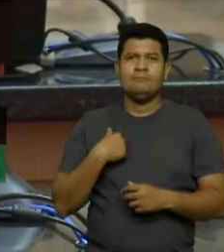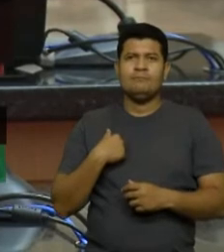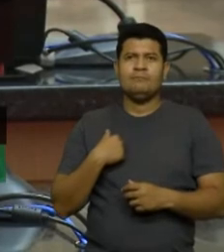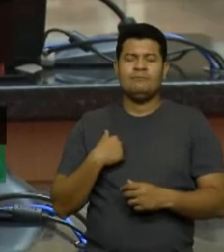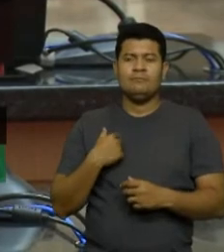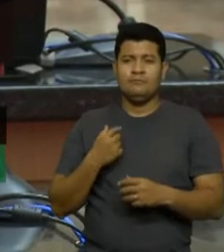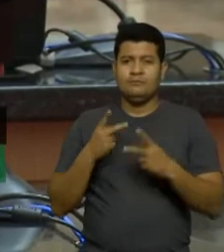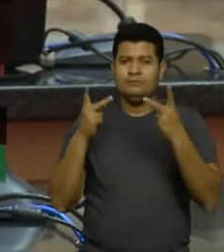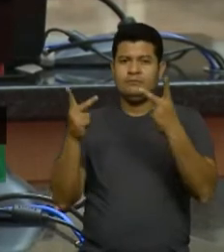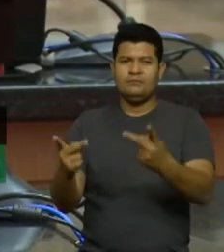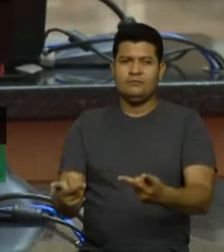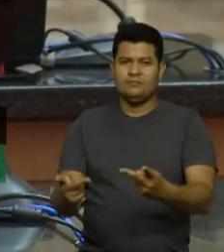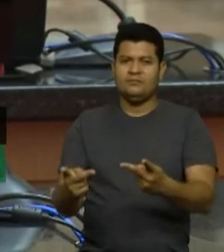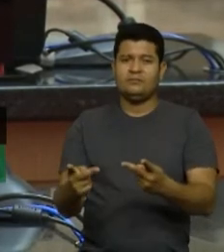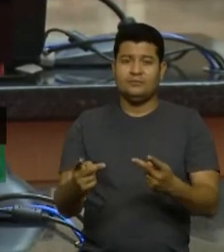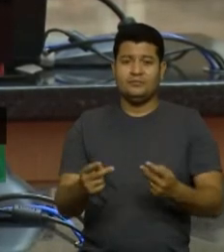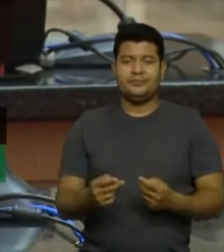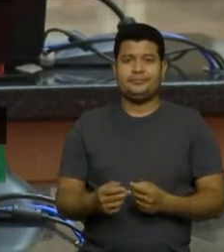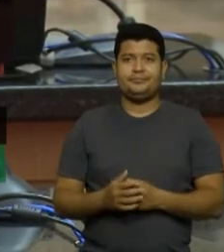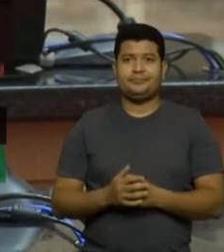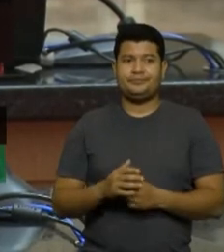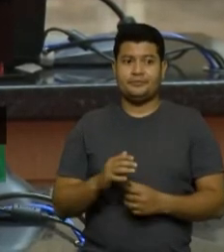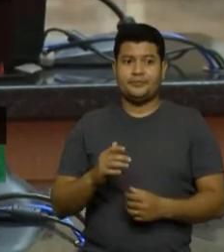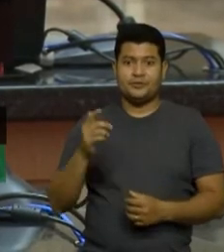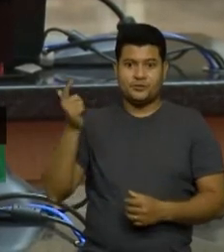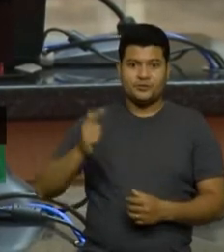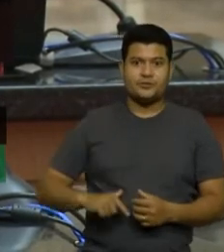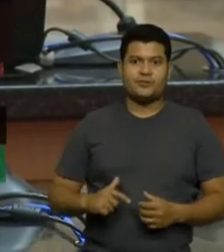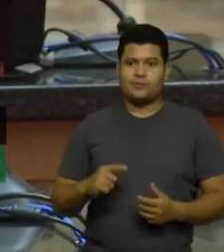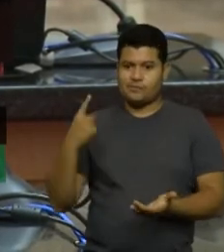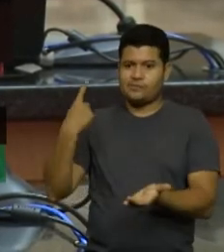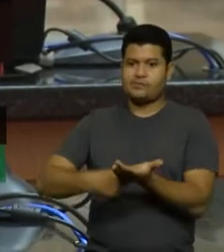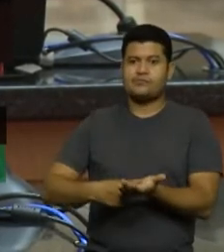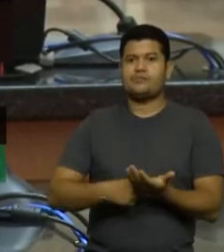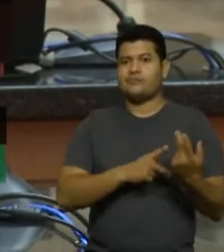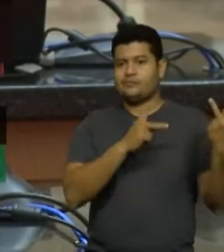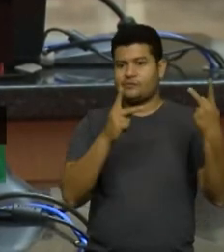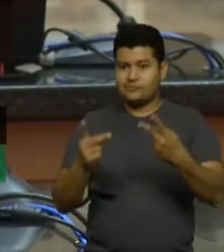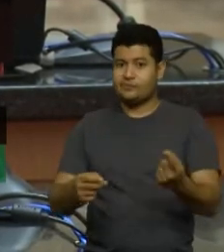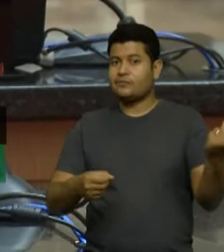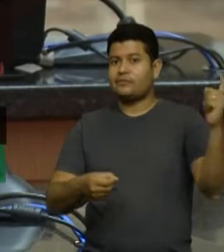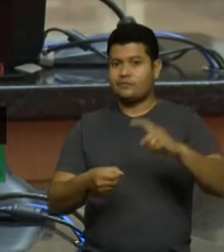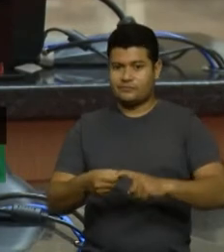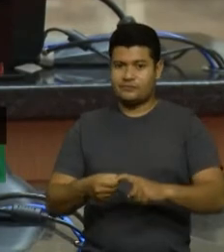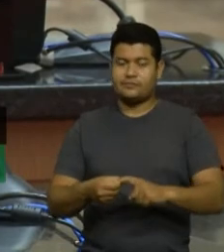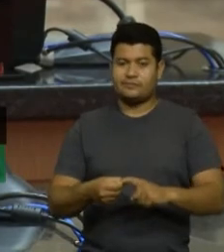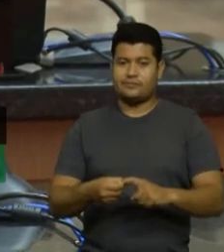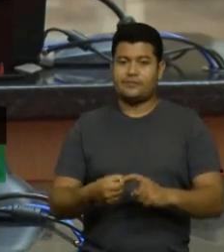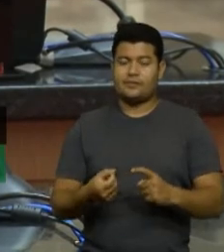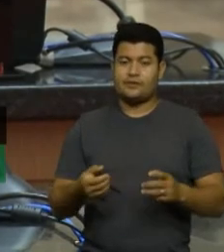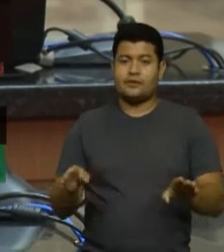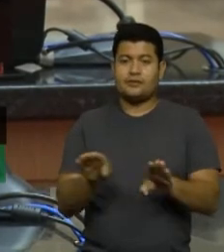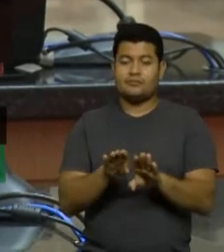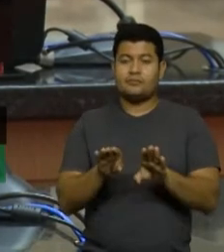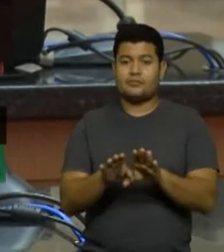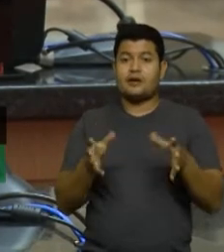lá. Fiquei devendo mais uma visita, deputado Titon. Também quero conhecer,